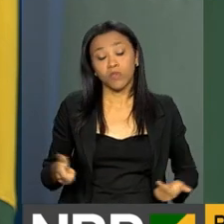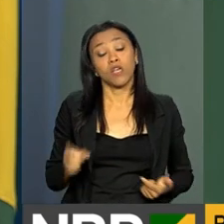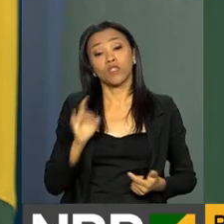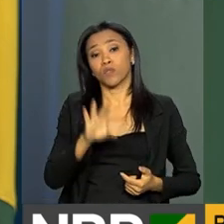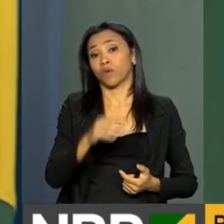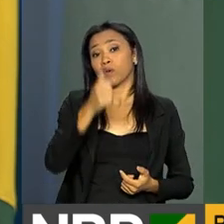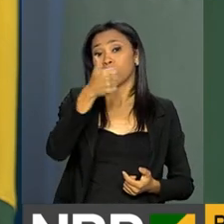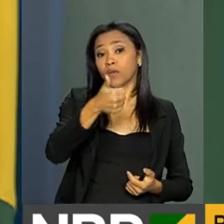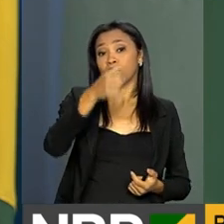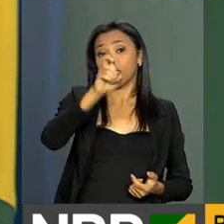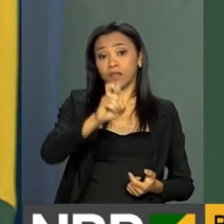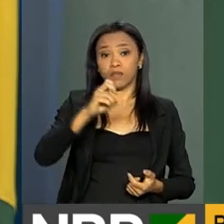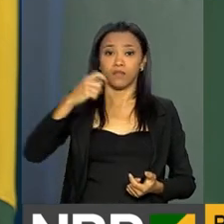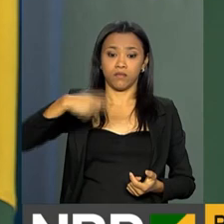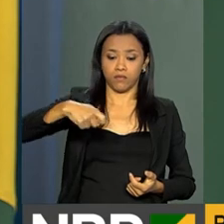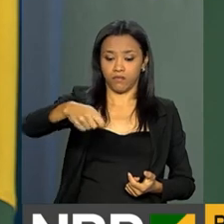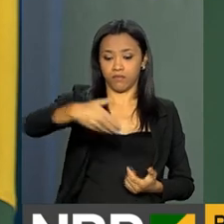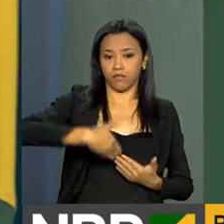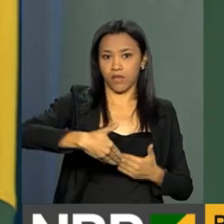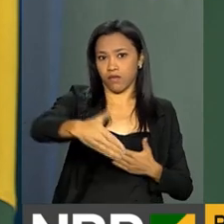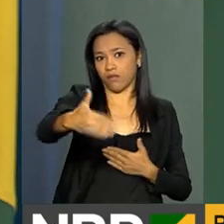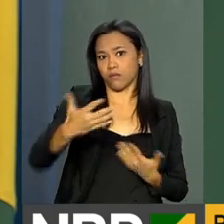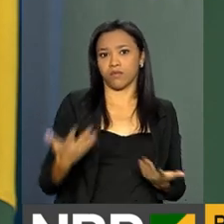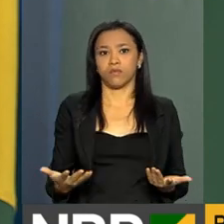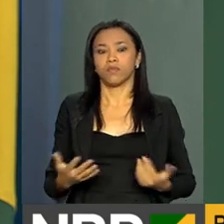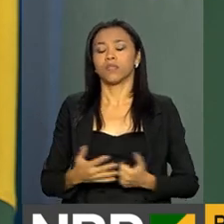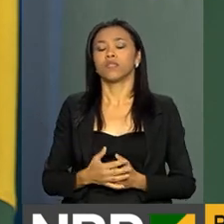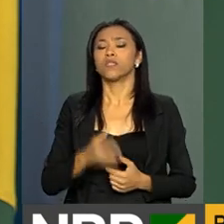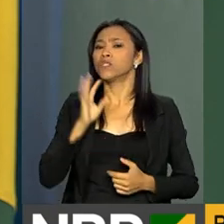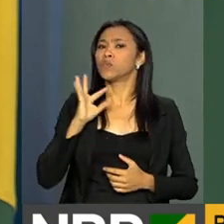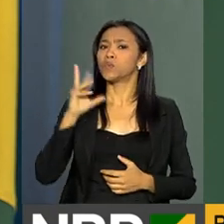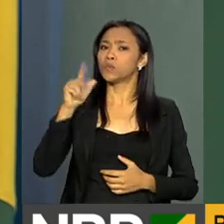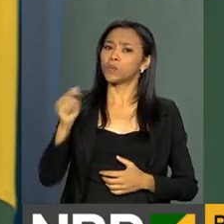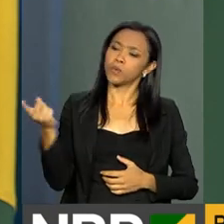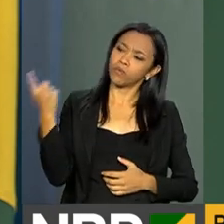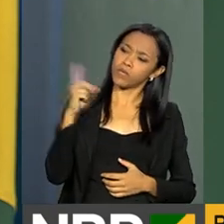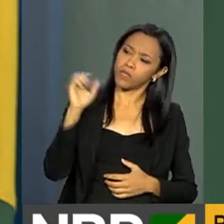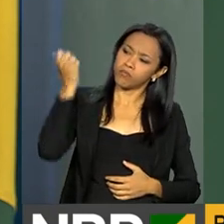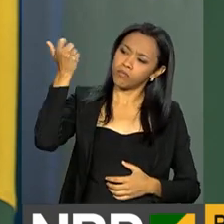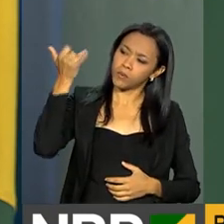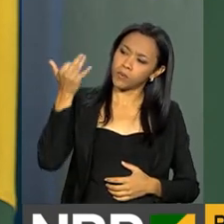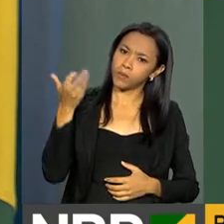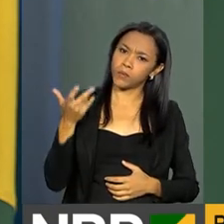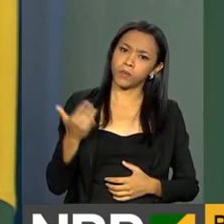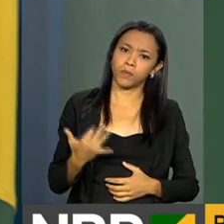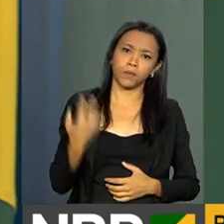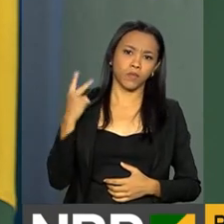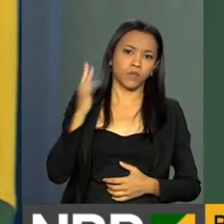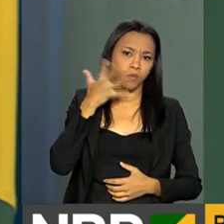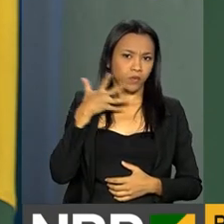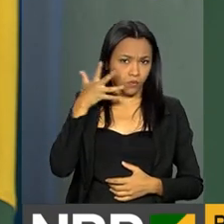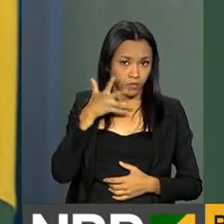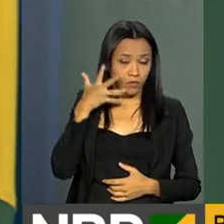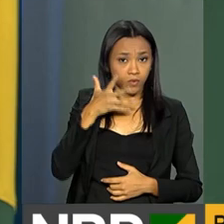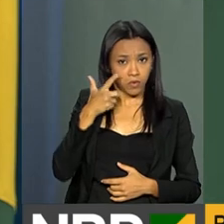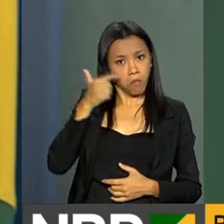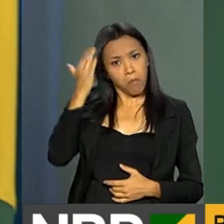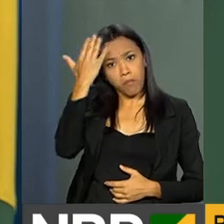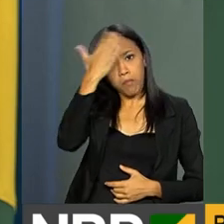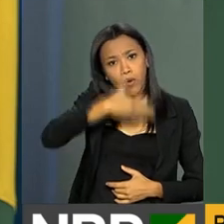governo. E tudo que você relacionou na sua fala revela exatamente